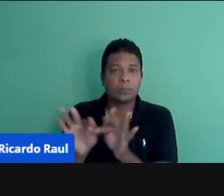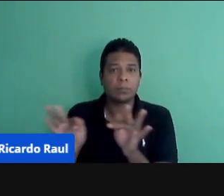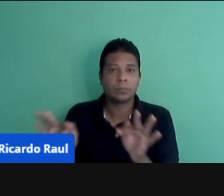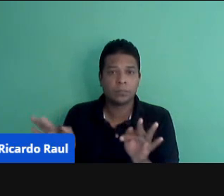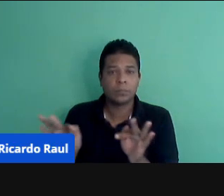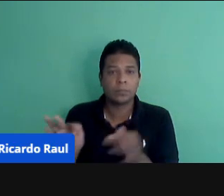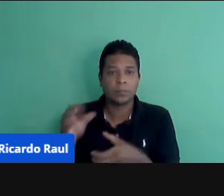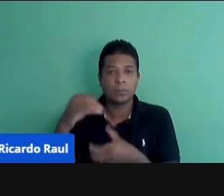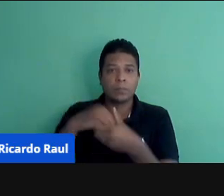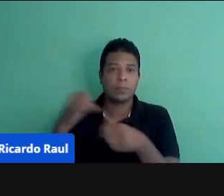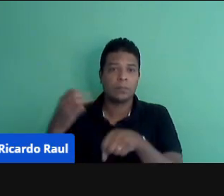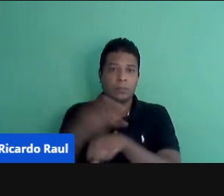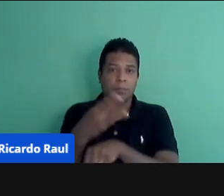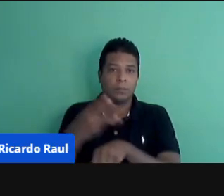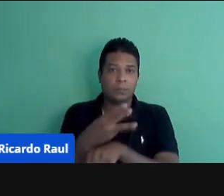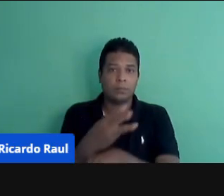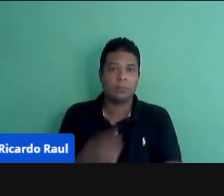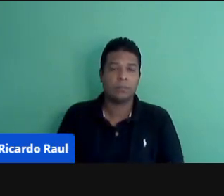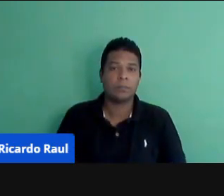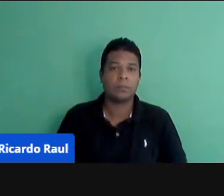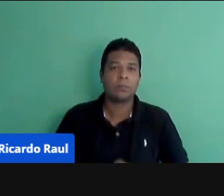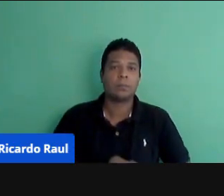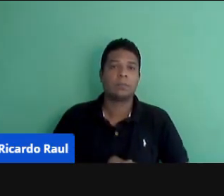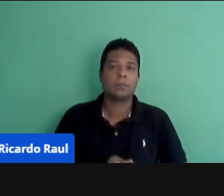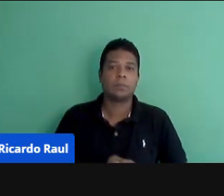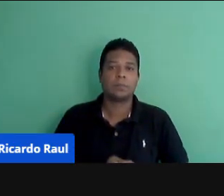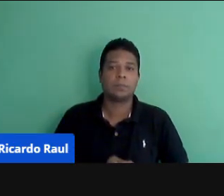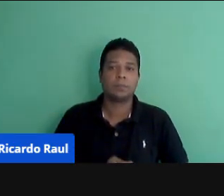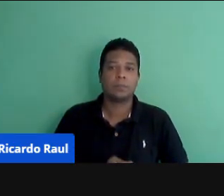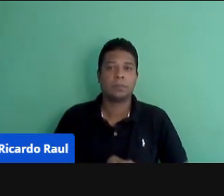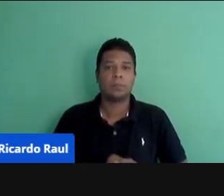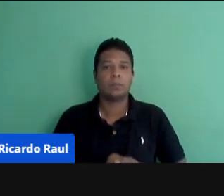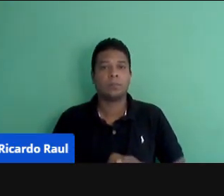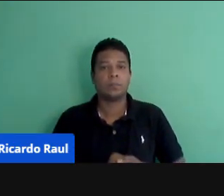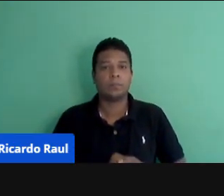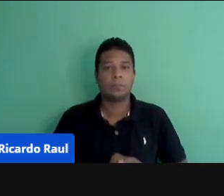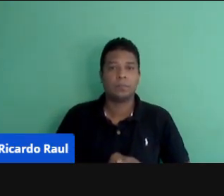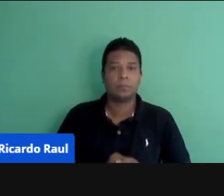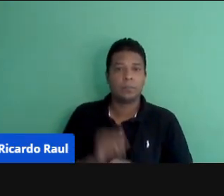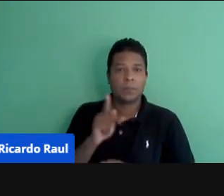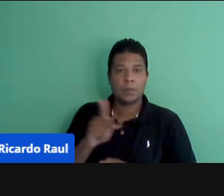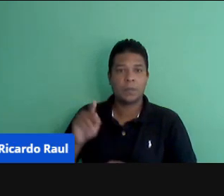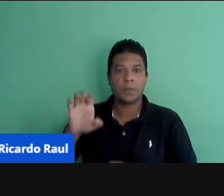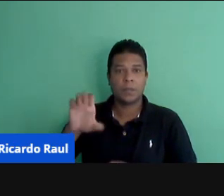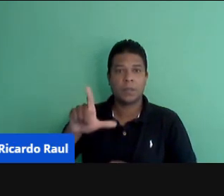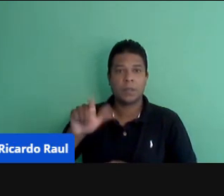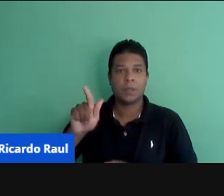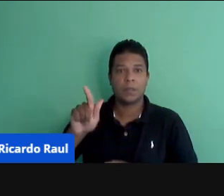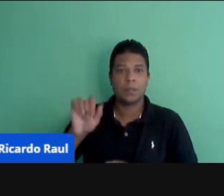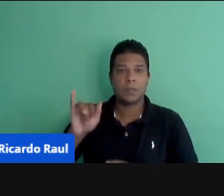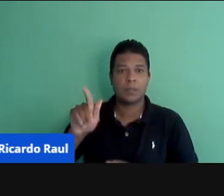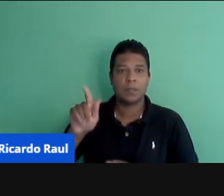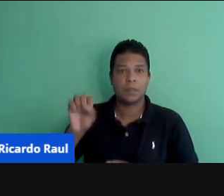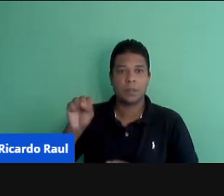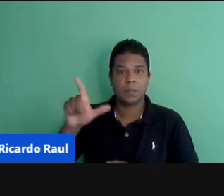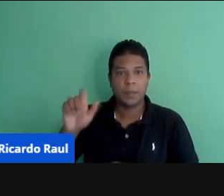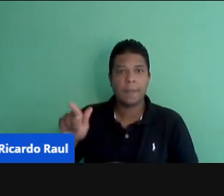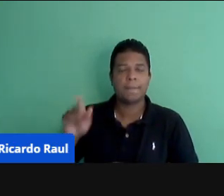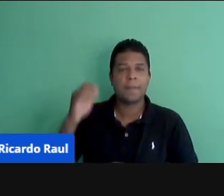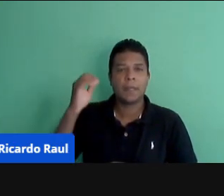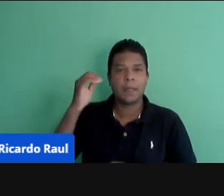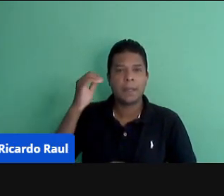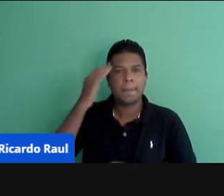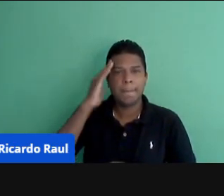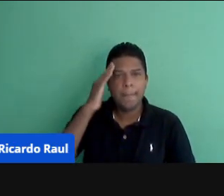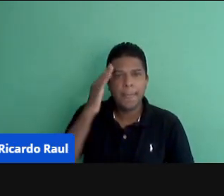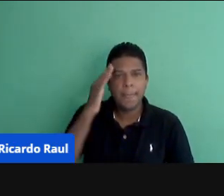do próprio WhatsApp. Certo. Elisângela. Sim, é importante que o aluno entenda que